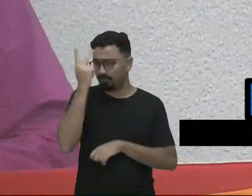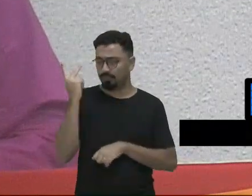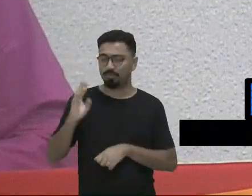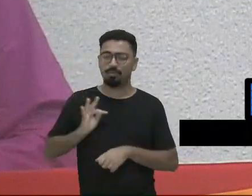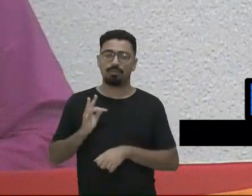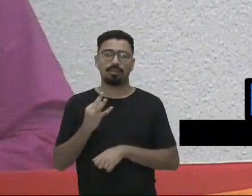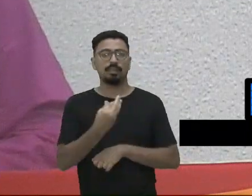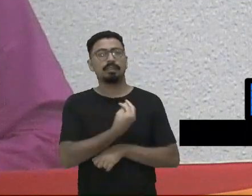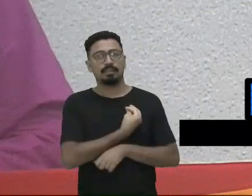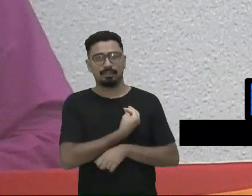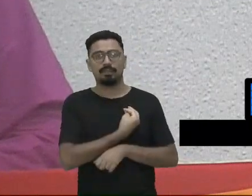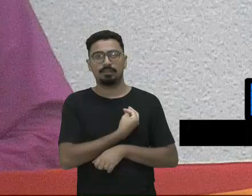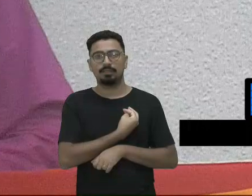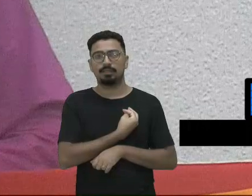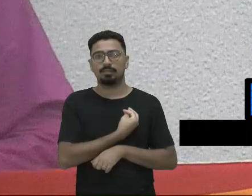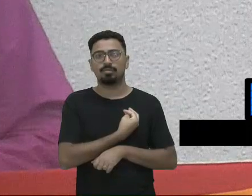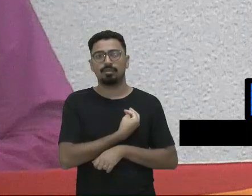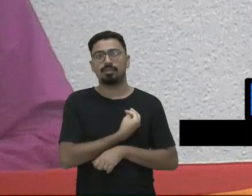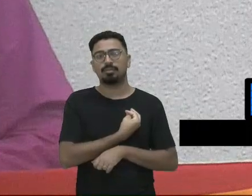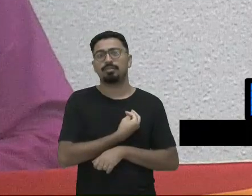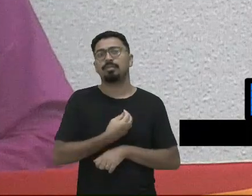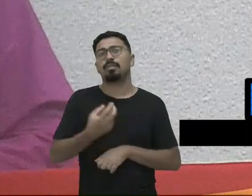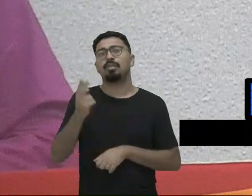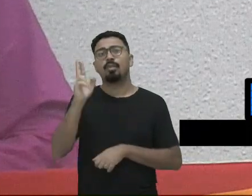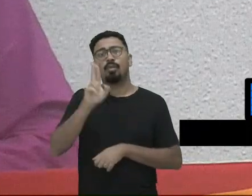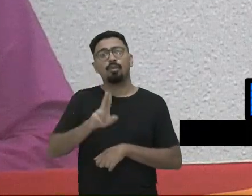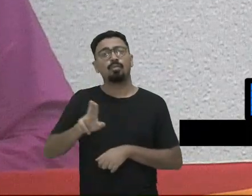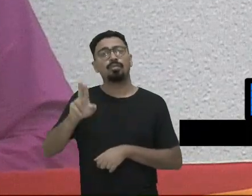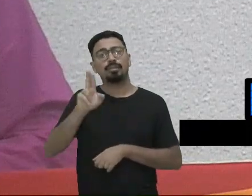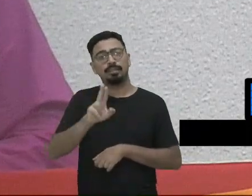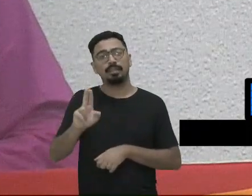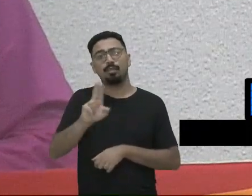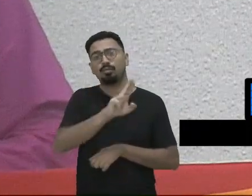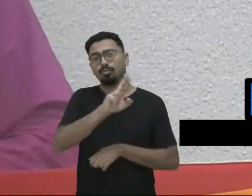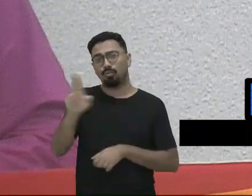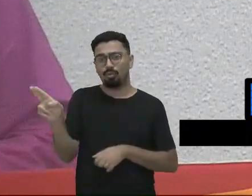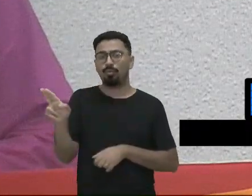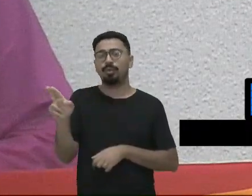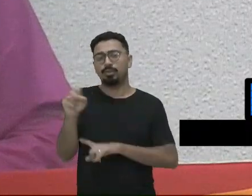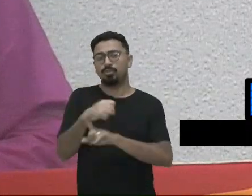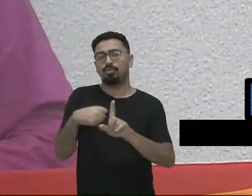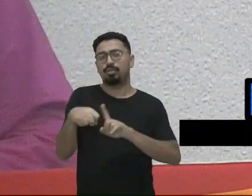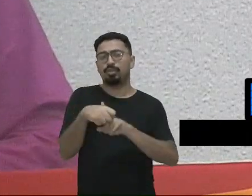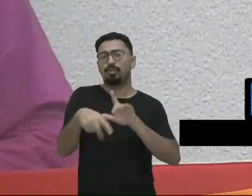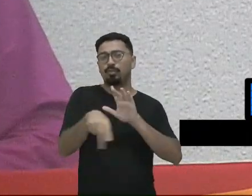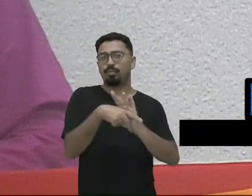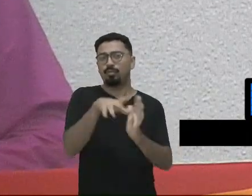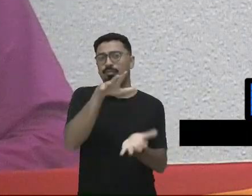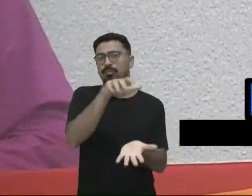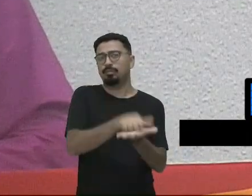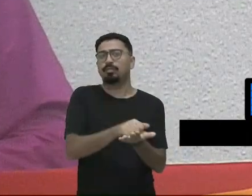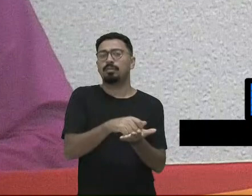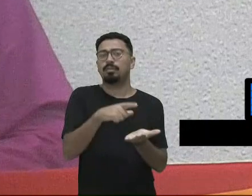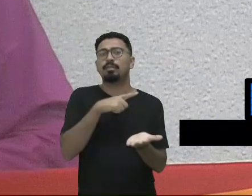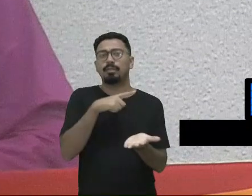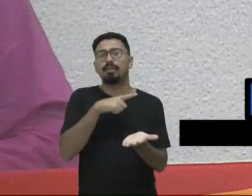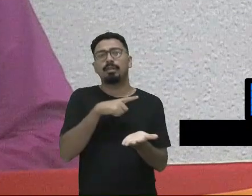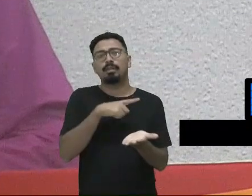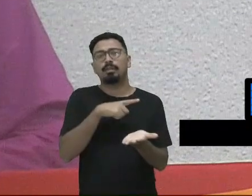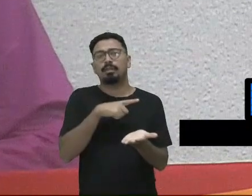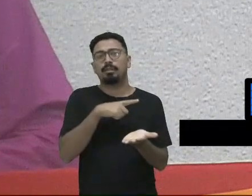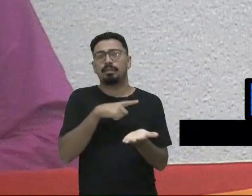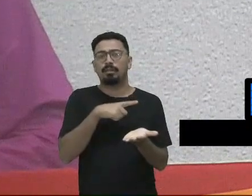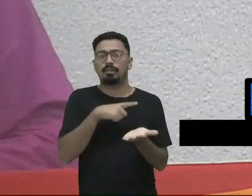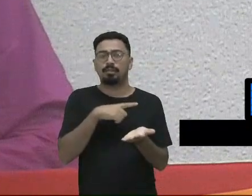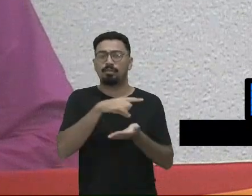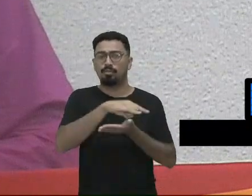transexuais, transgêneros, de fazer a retificação do nome no registro civil, através dos cartórios de